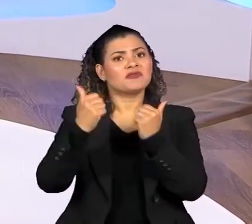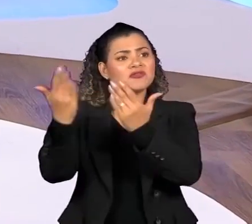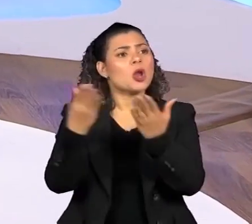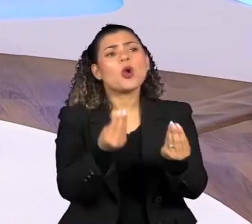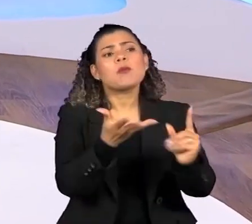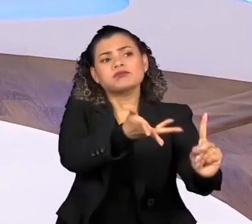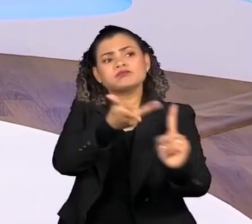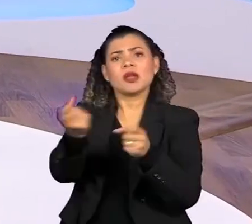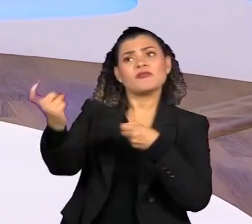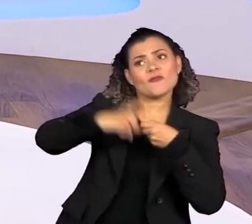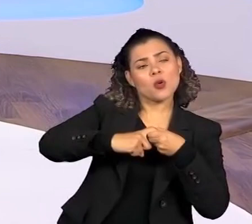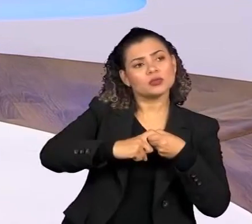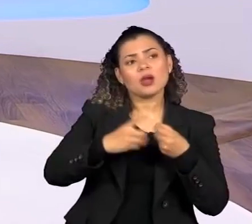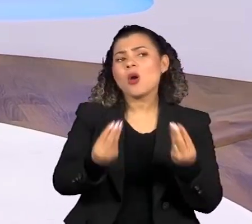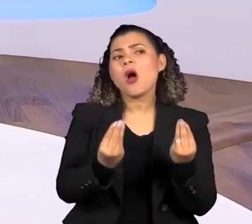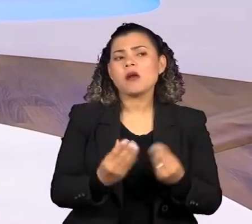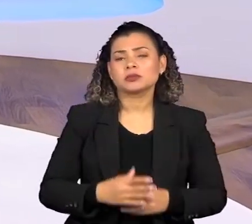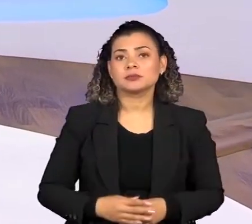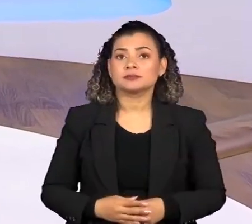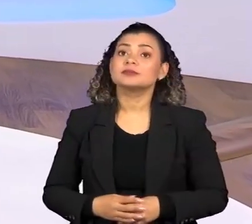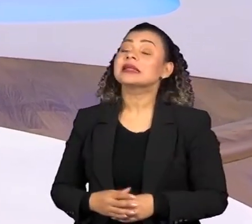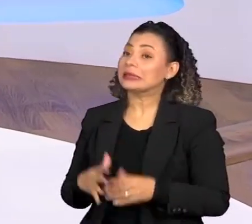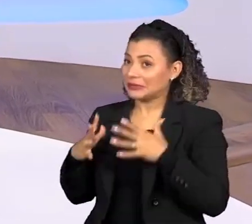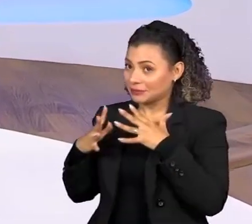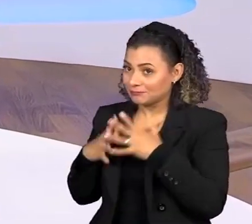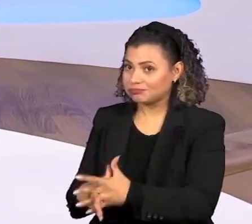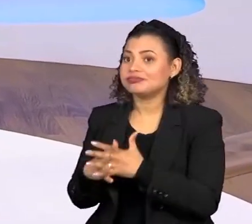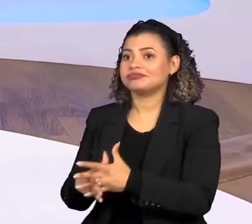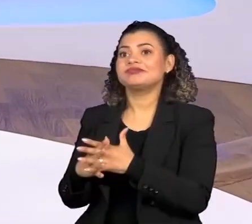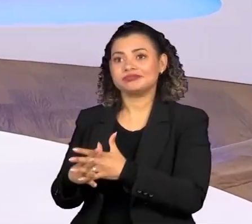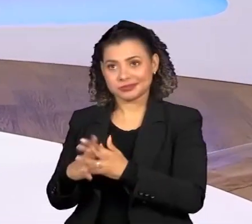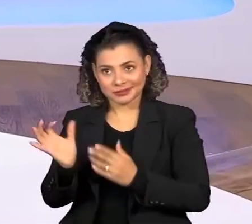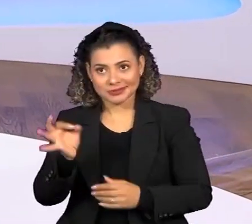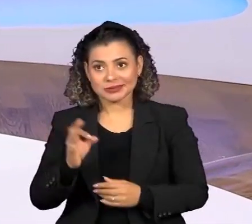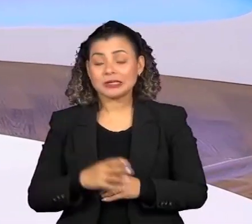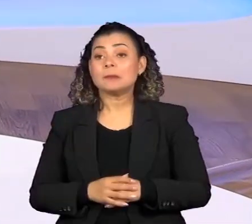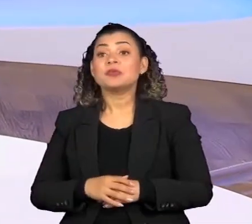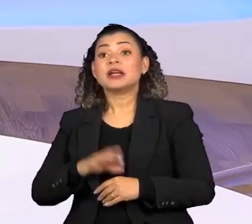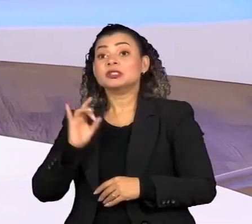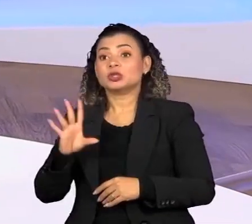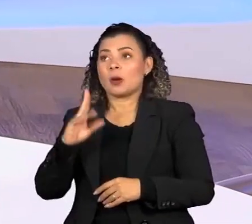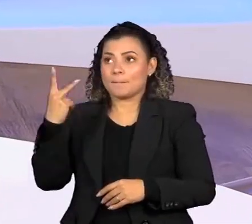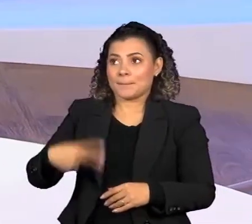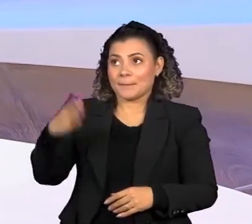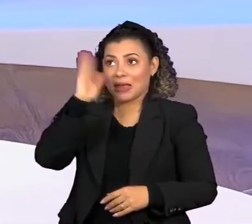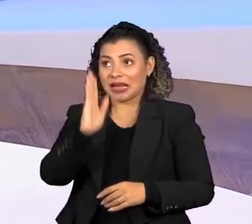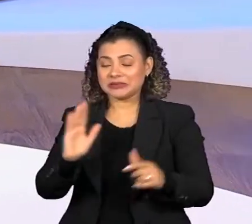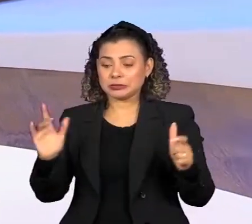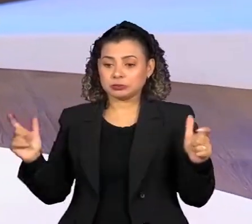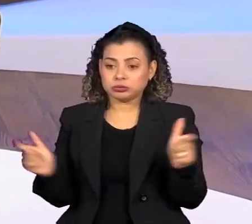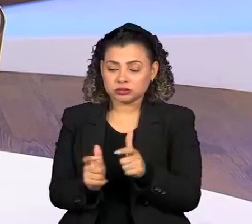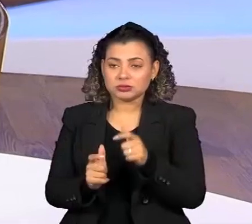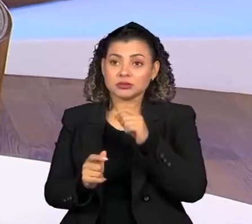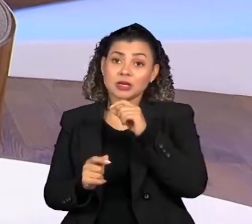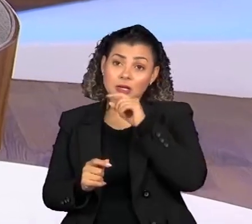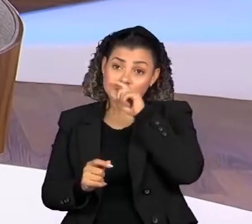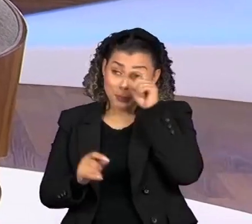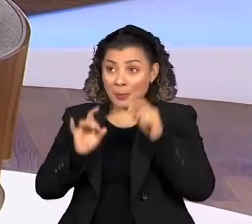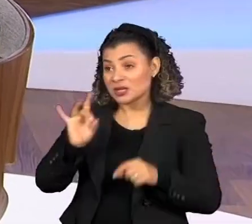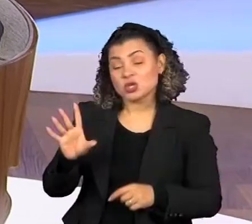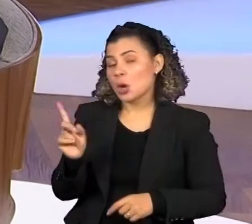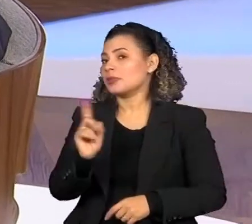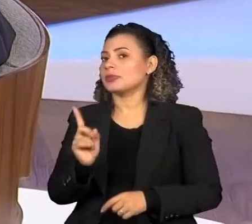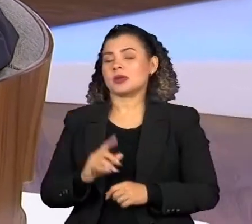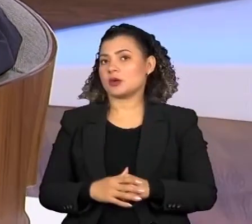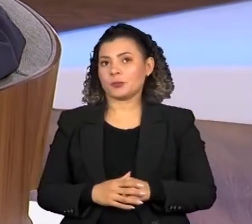nós temos uma complicação adicional não são só as condições aqui que se degradaram de certa forma